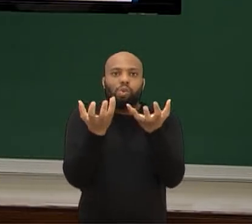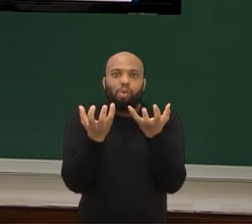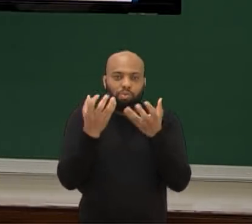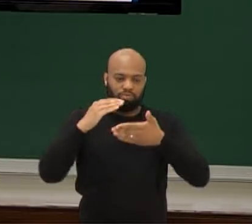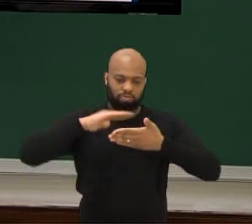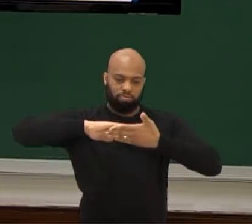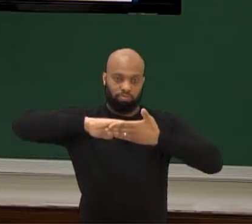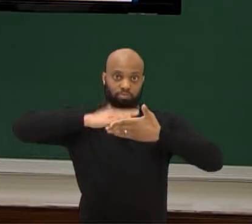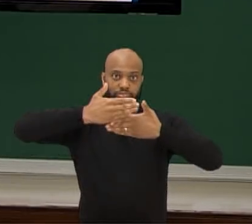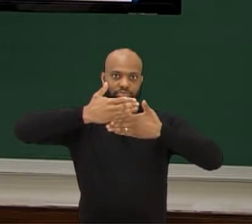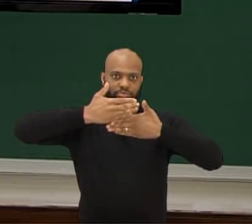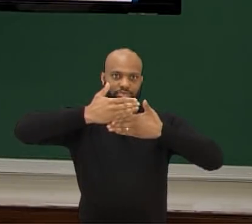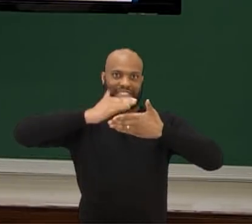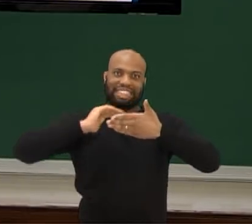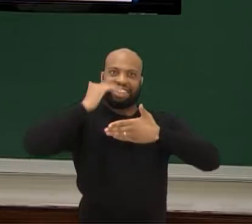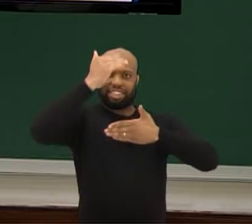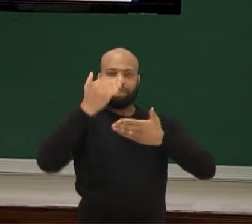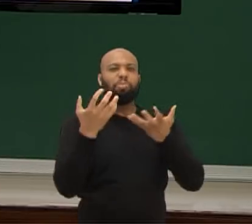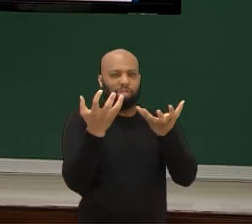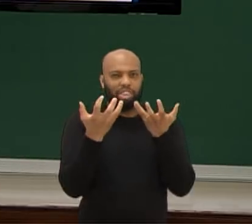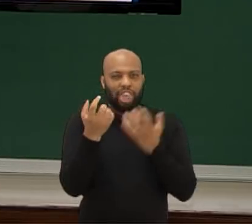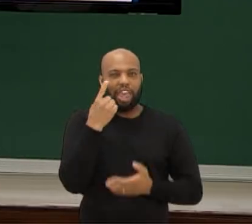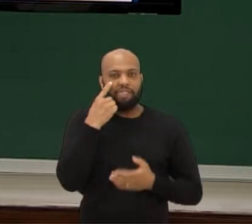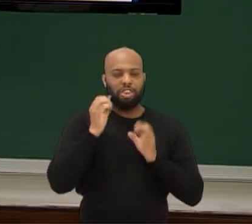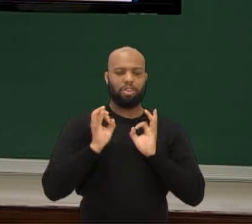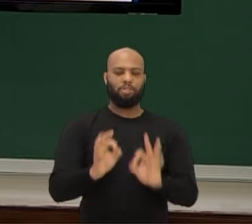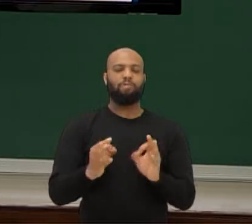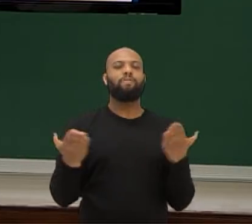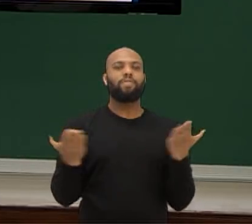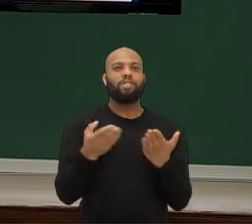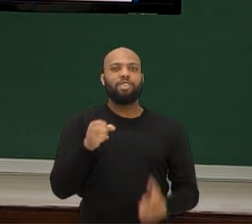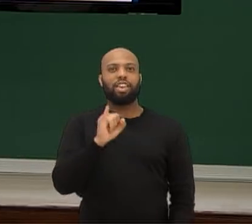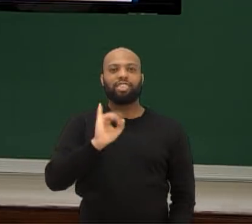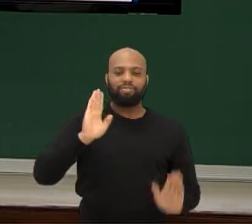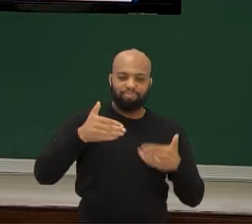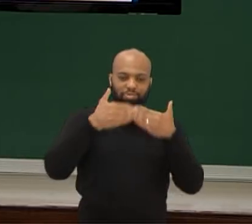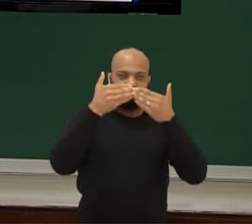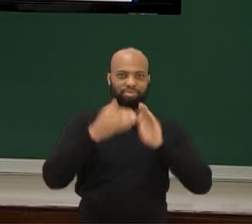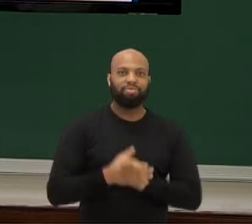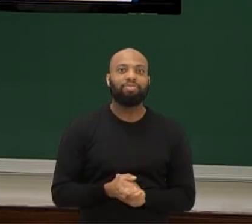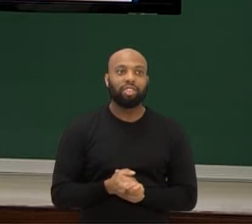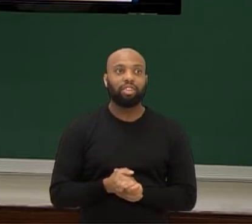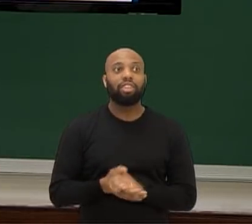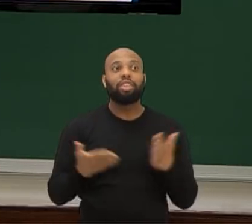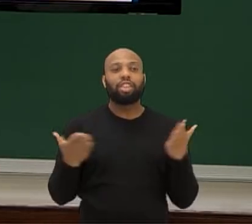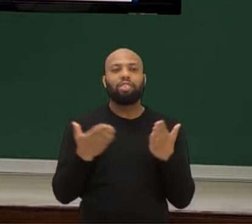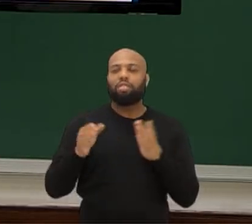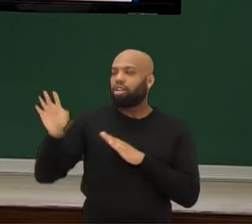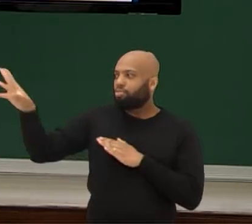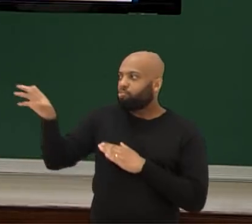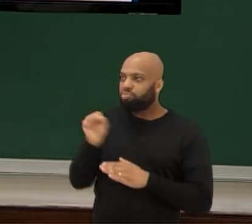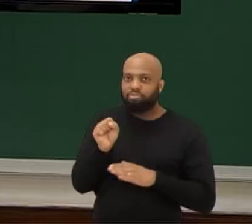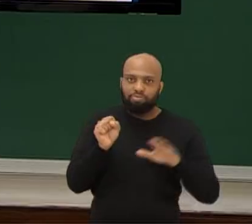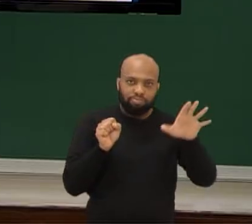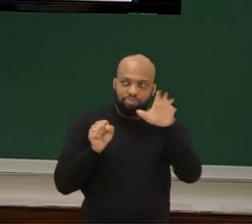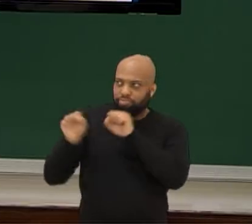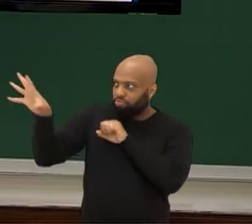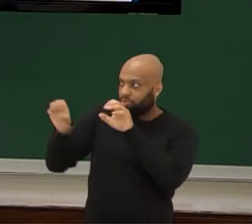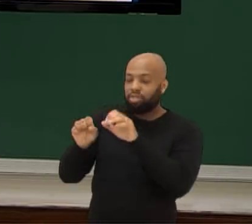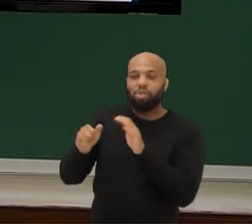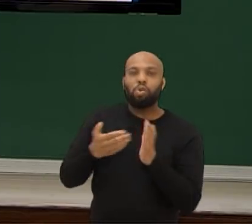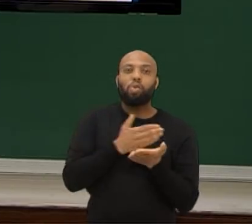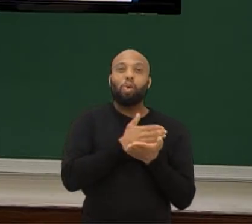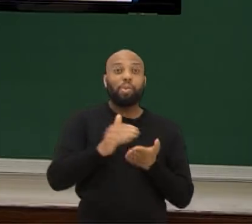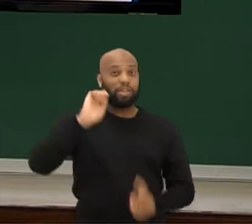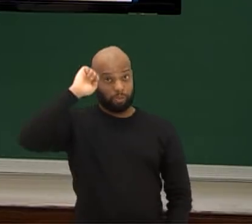esperamos que vocês tenham feito aí no caderno, vamos confirmar se a figura corresponde. Então vamos primeiro encaixar a peça